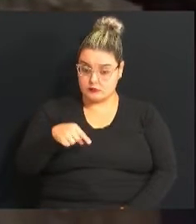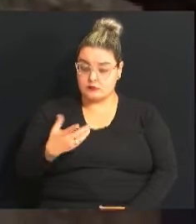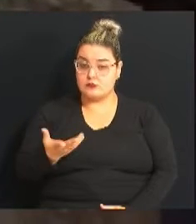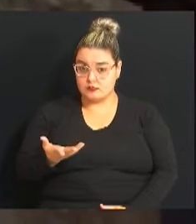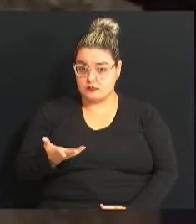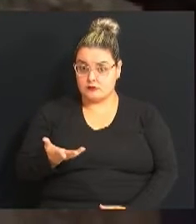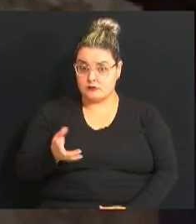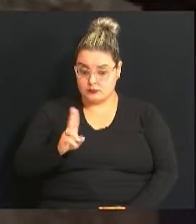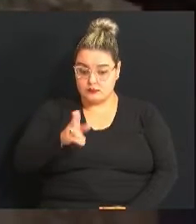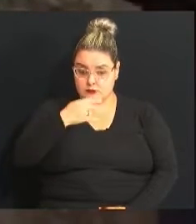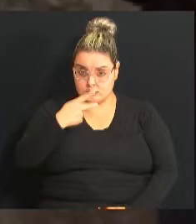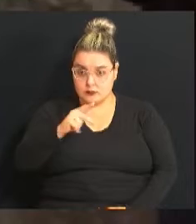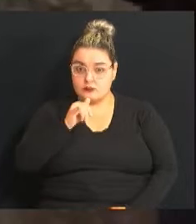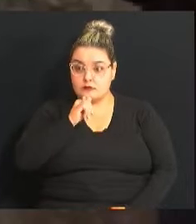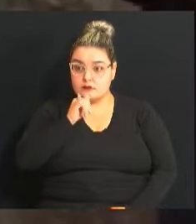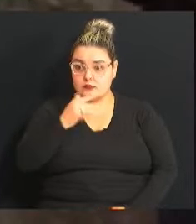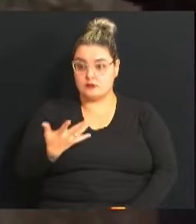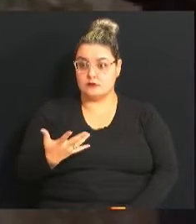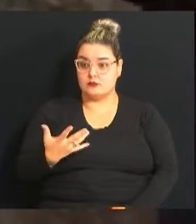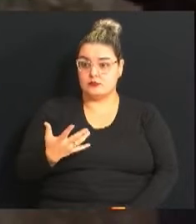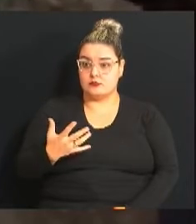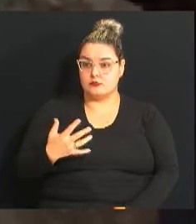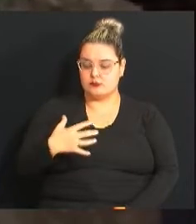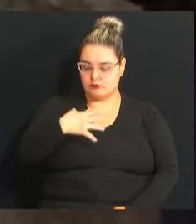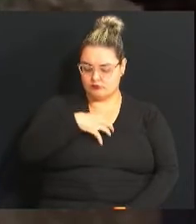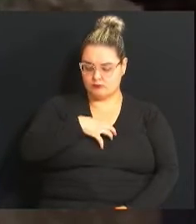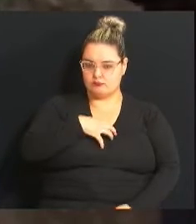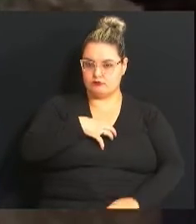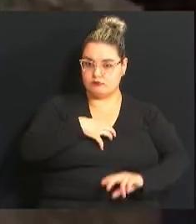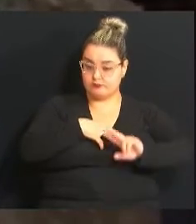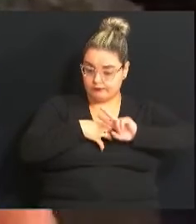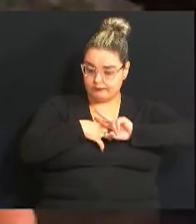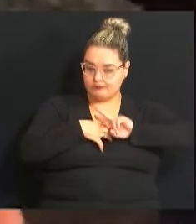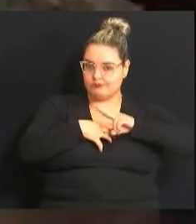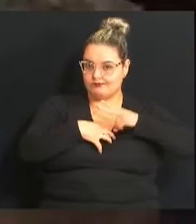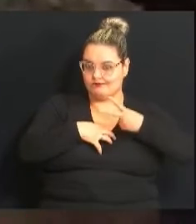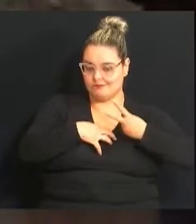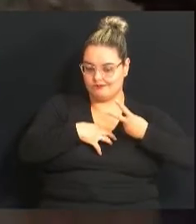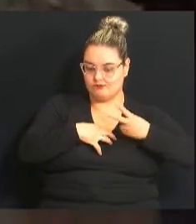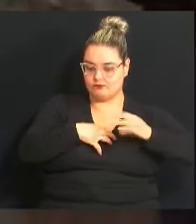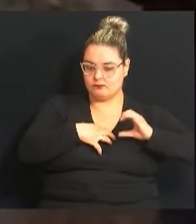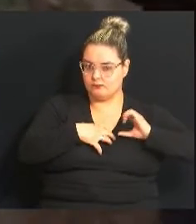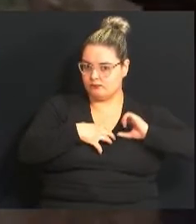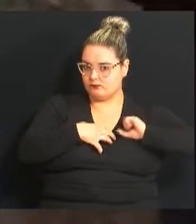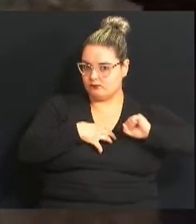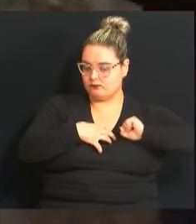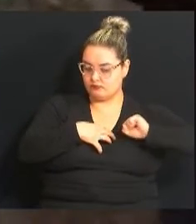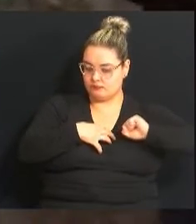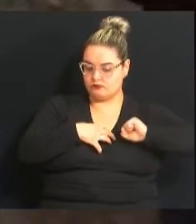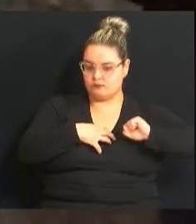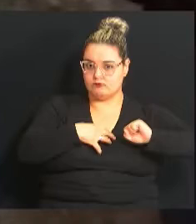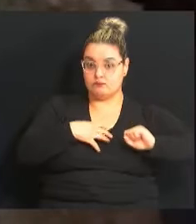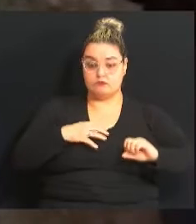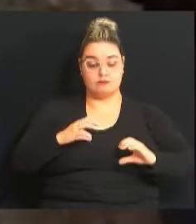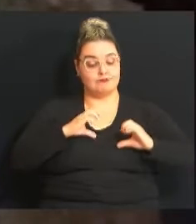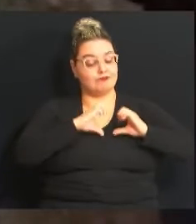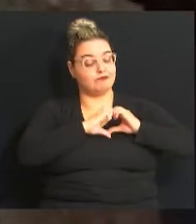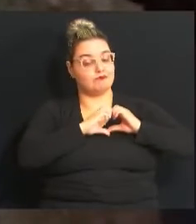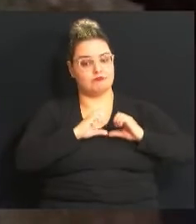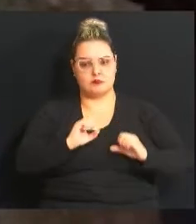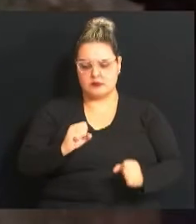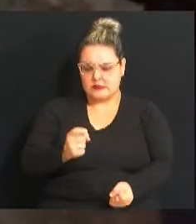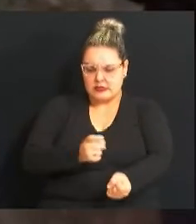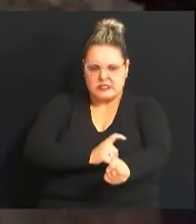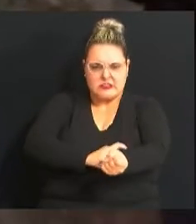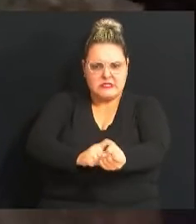de reflexo das emoções. Quando ele dispara, seja no amor, seja na raiva, quando ele